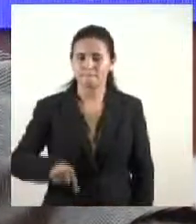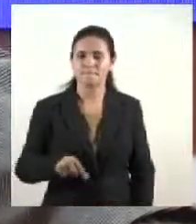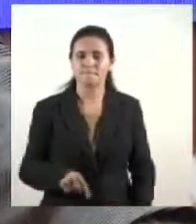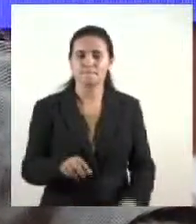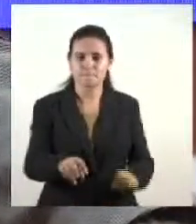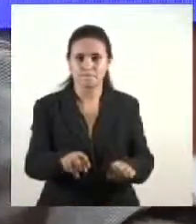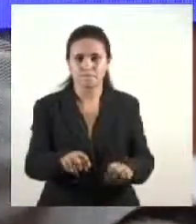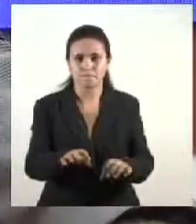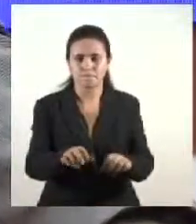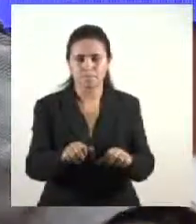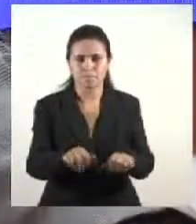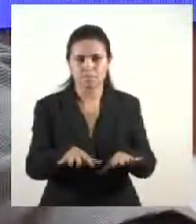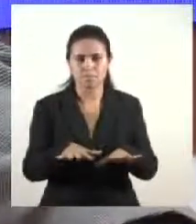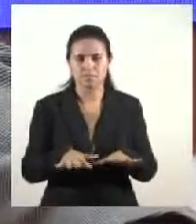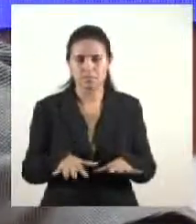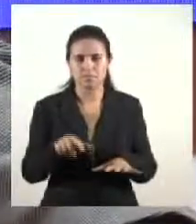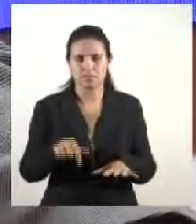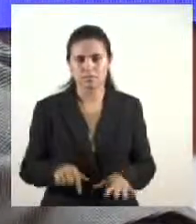para falar,